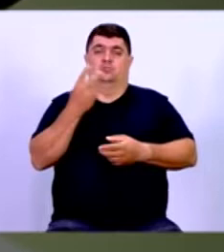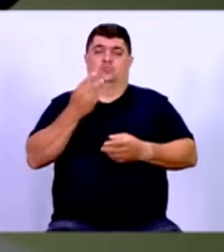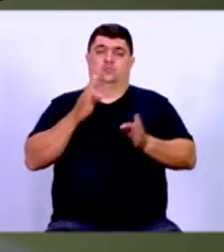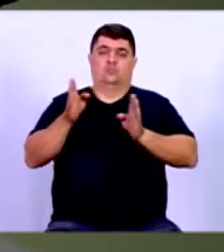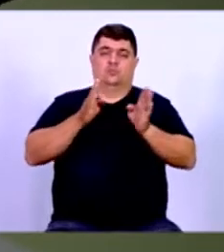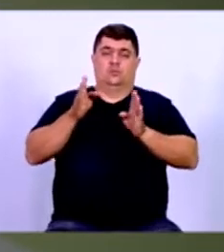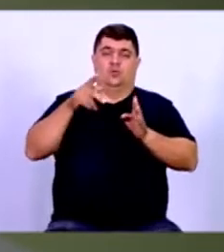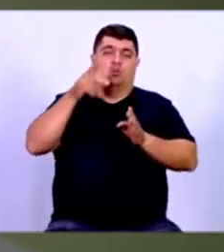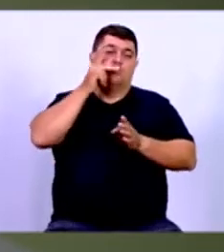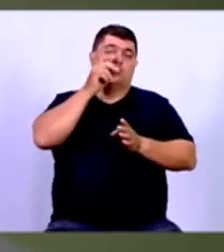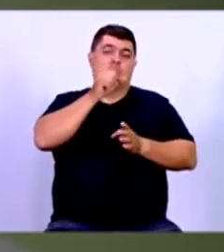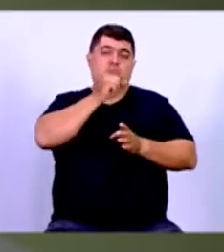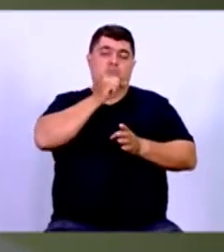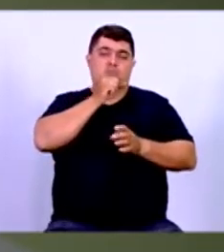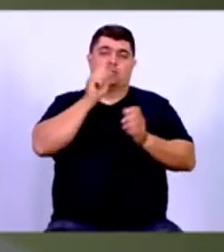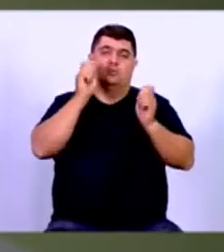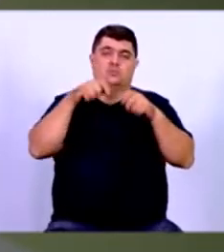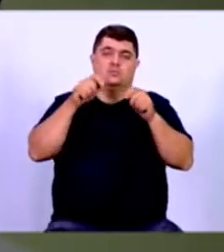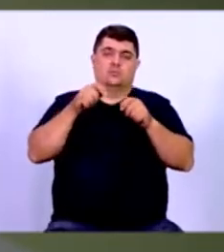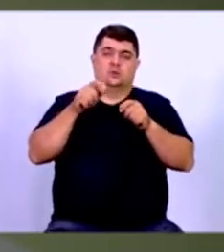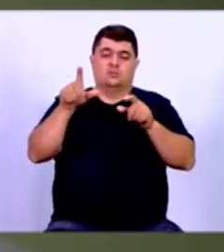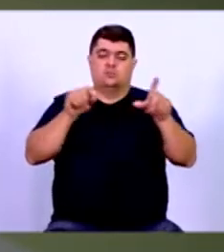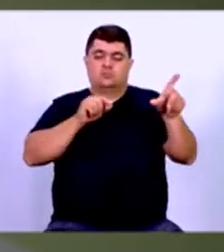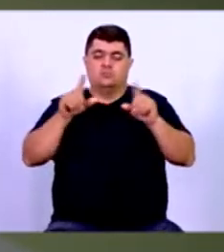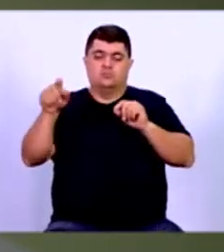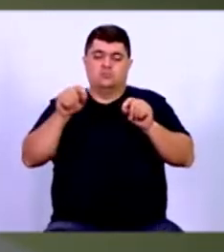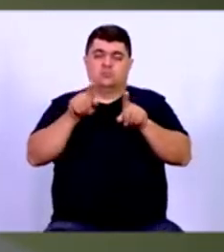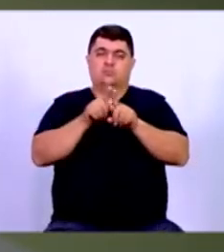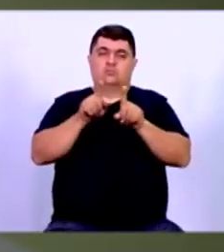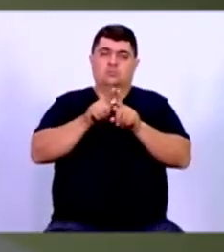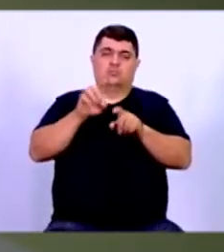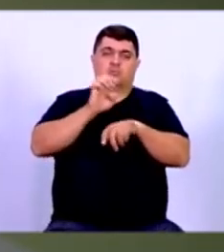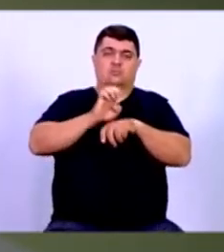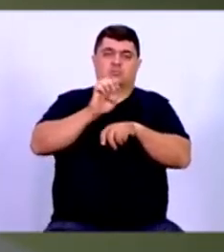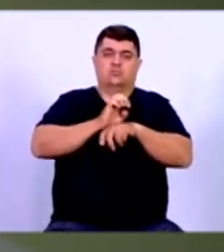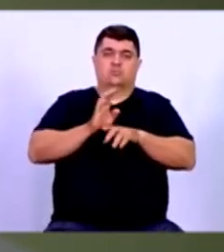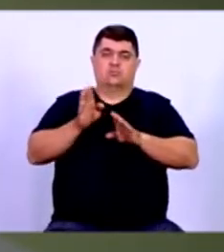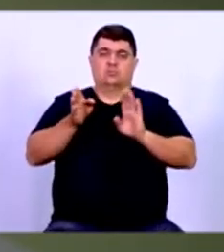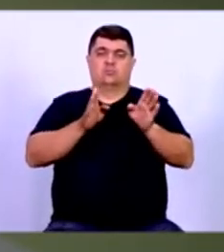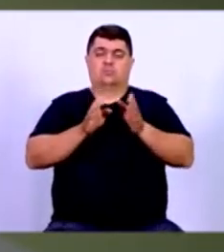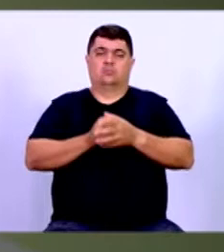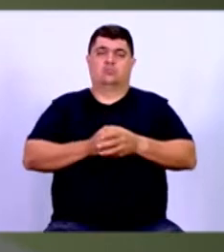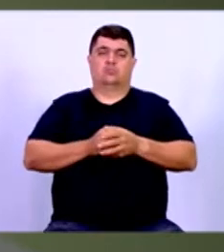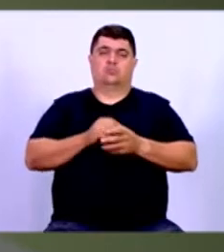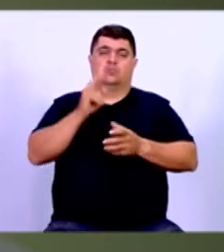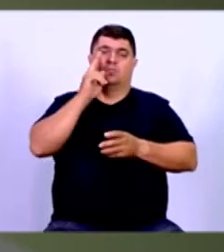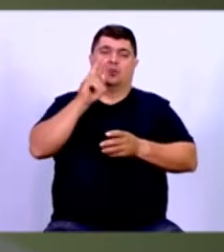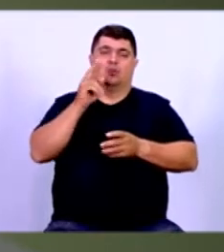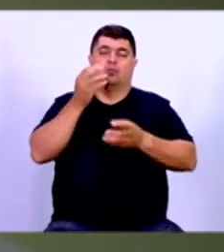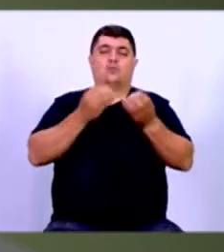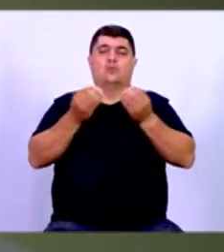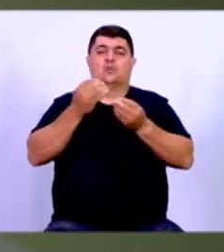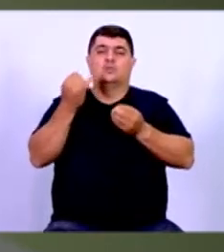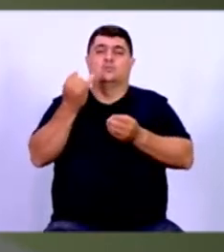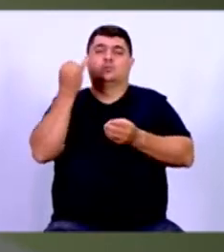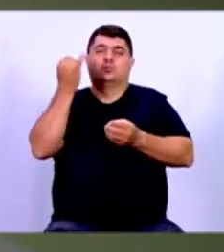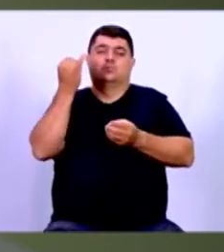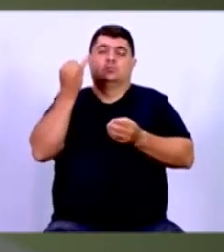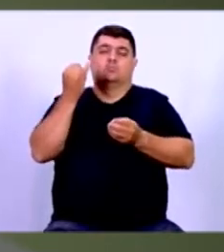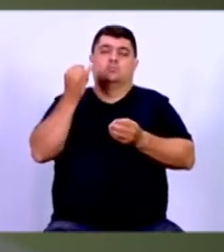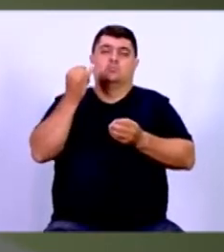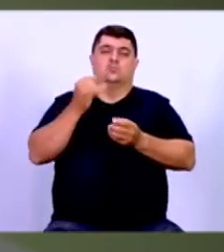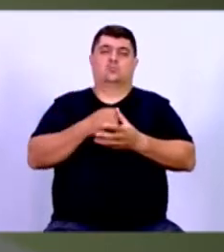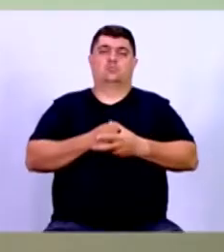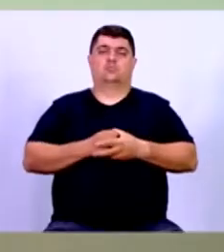em Porto Velho responsáveis pela seleção e indicação dos estagiários. Veja só como é importante o estágio e tire